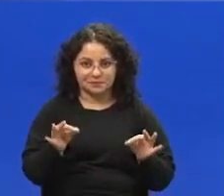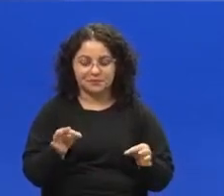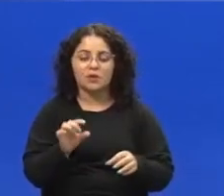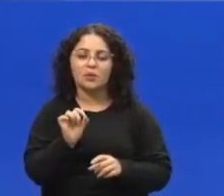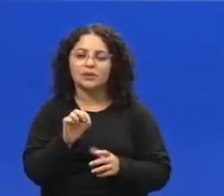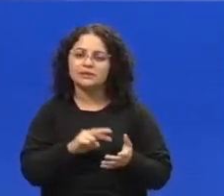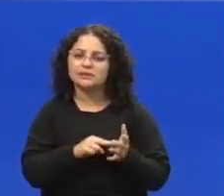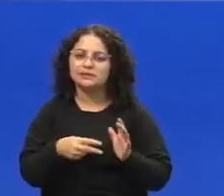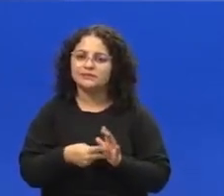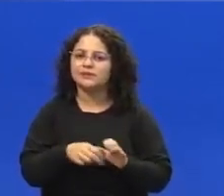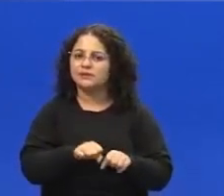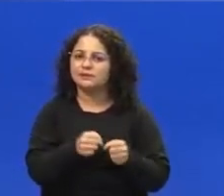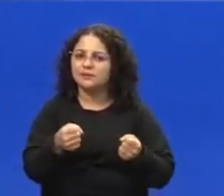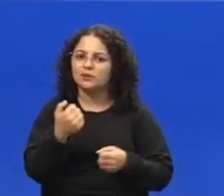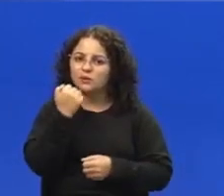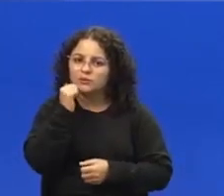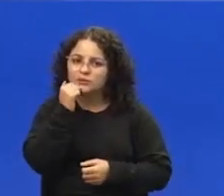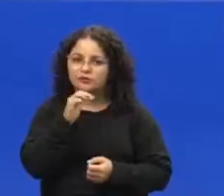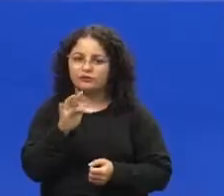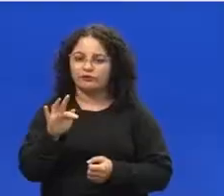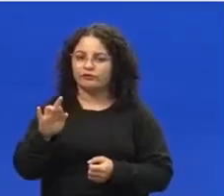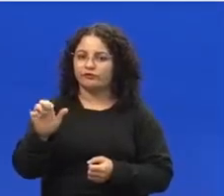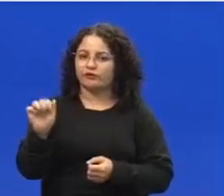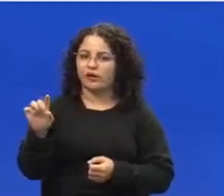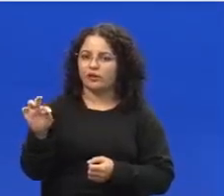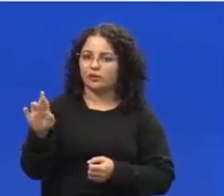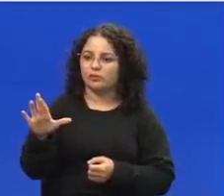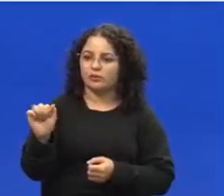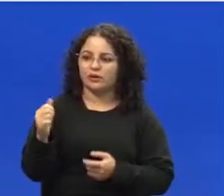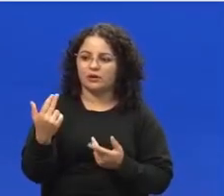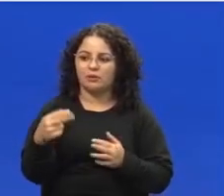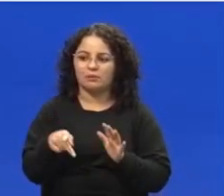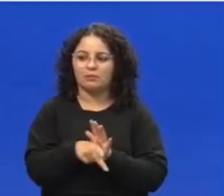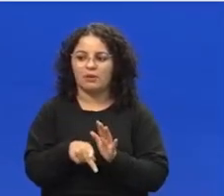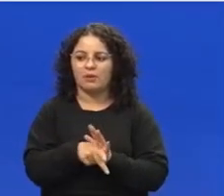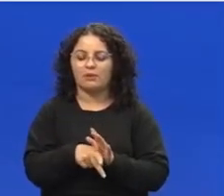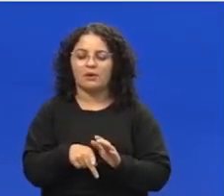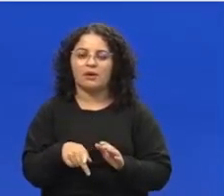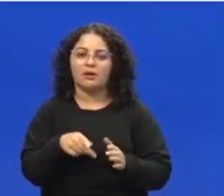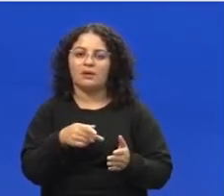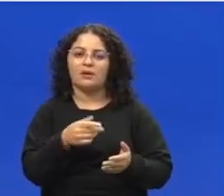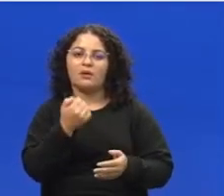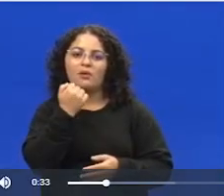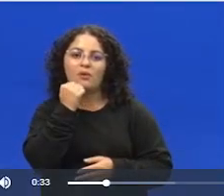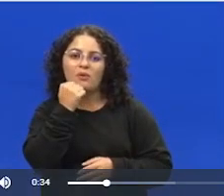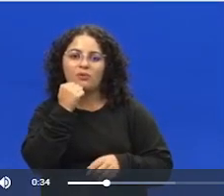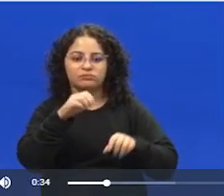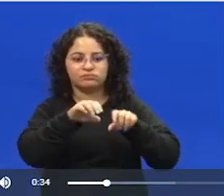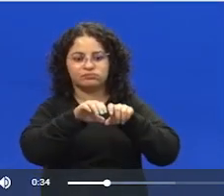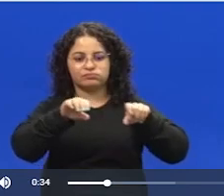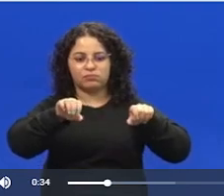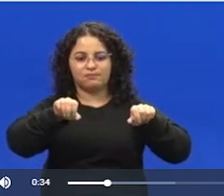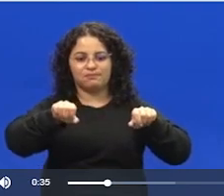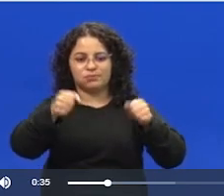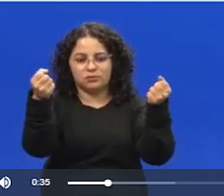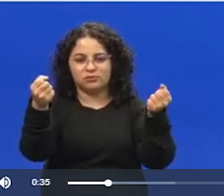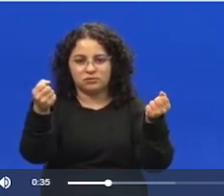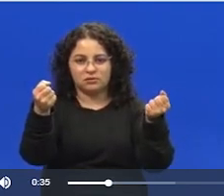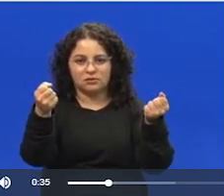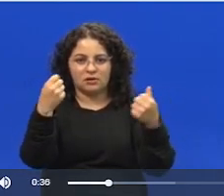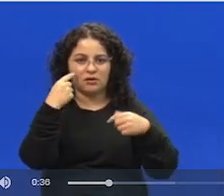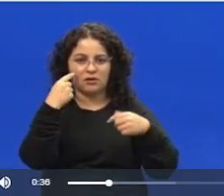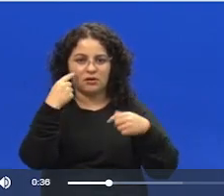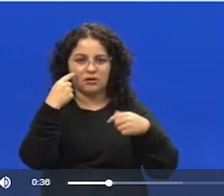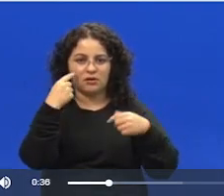fratura, então? Fratura é definido como uma condição onde há perda da continuidade do osso, em que uma